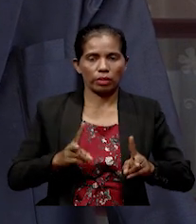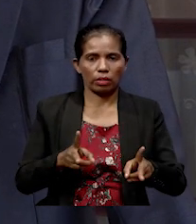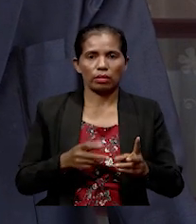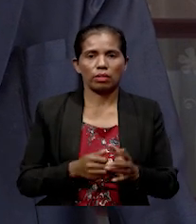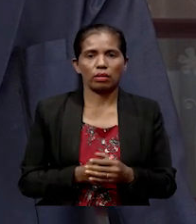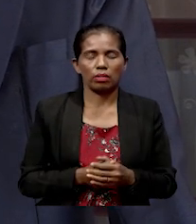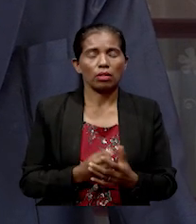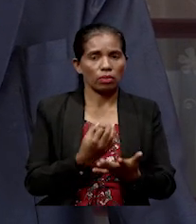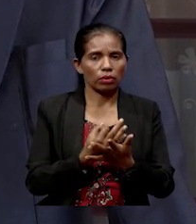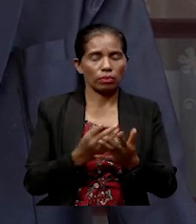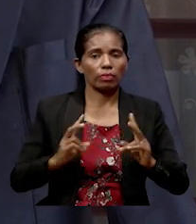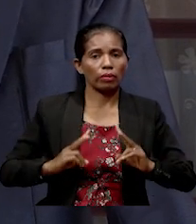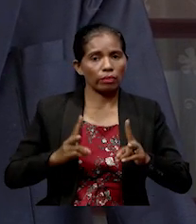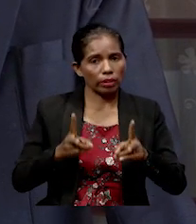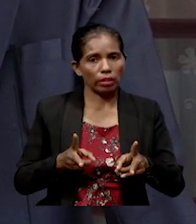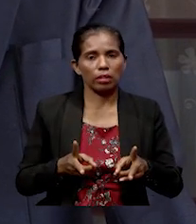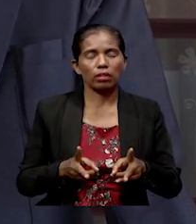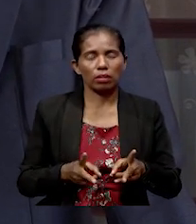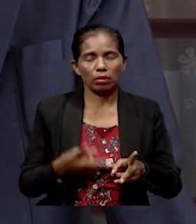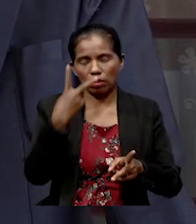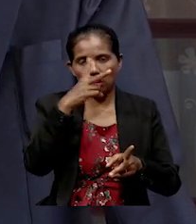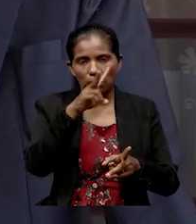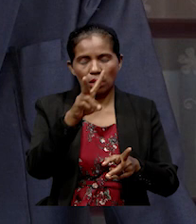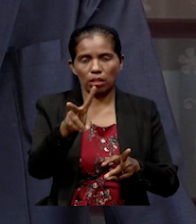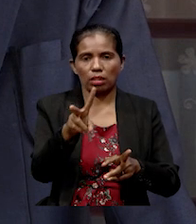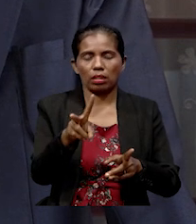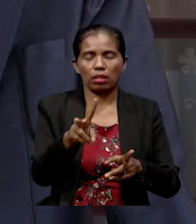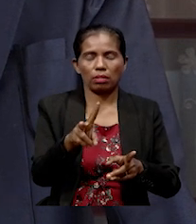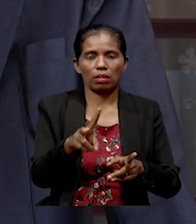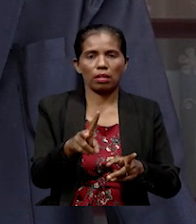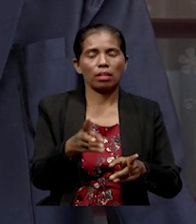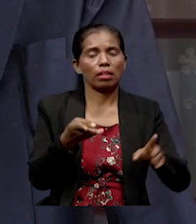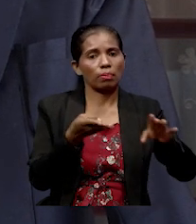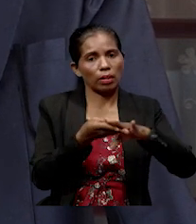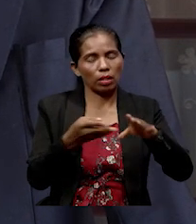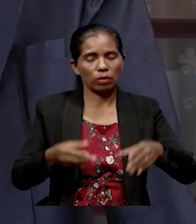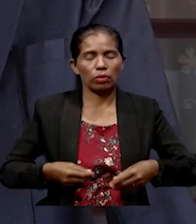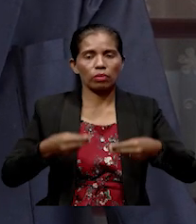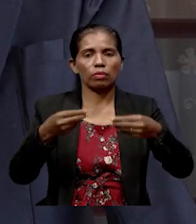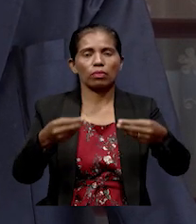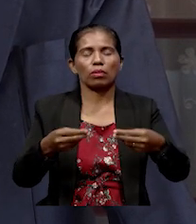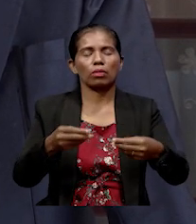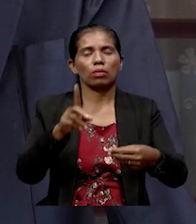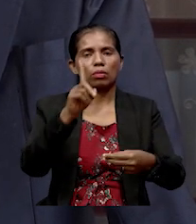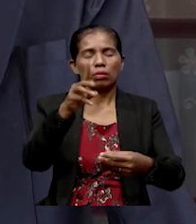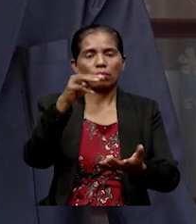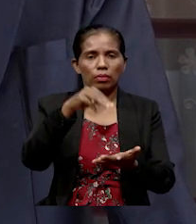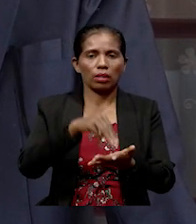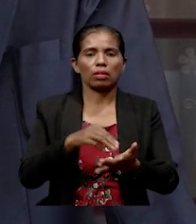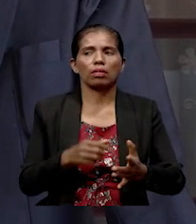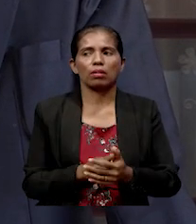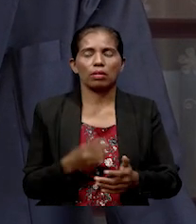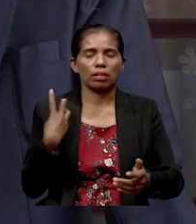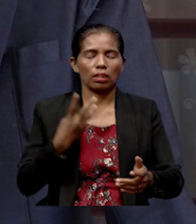para veteranos. E tudo é 3% do banco for para 1 bilhão, né? E tu vai